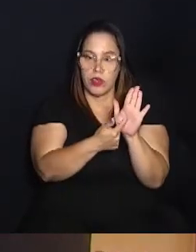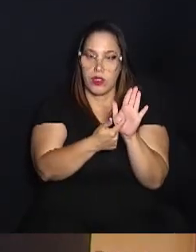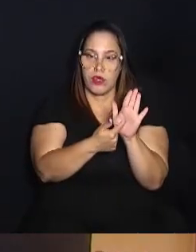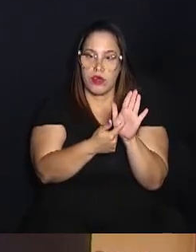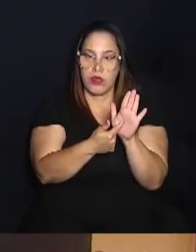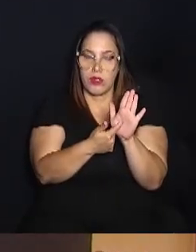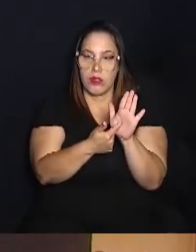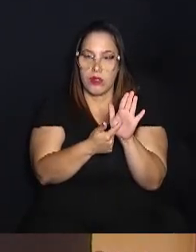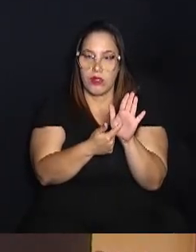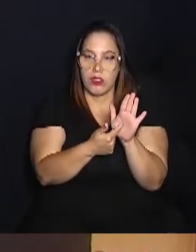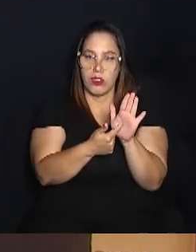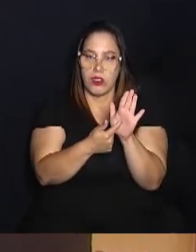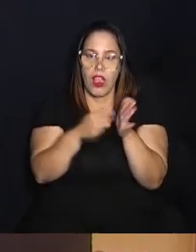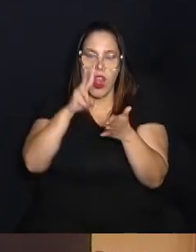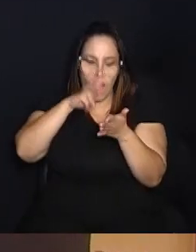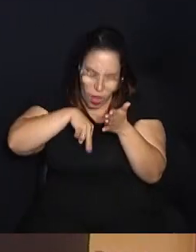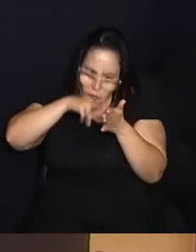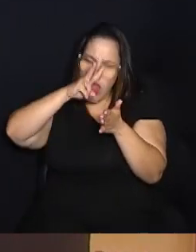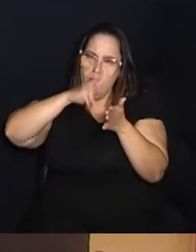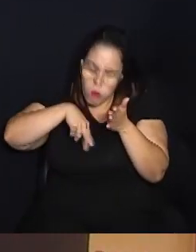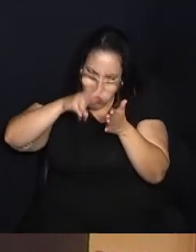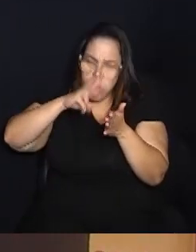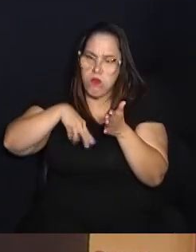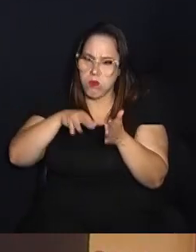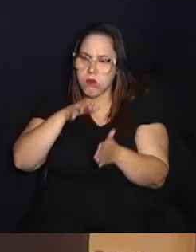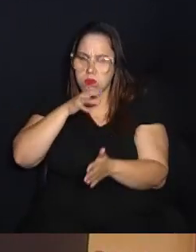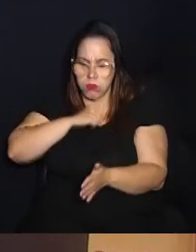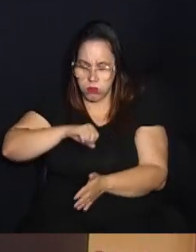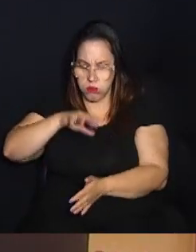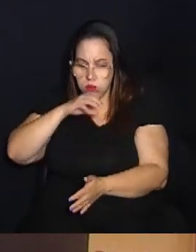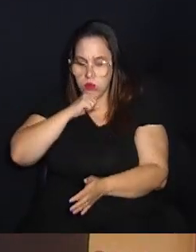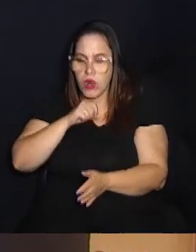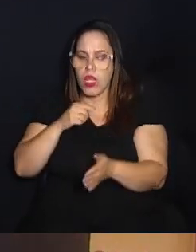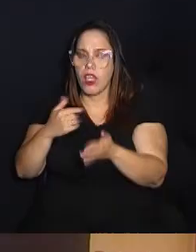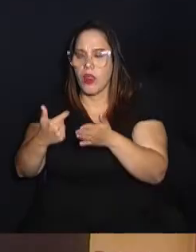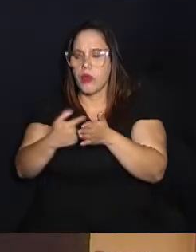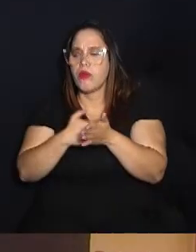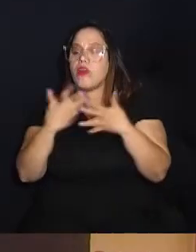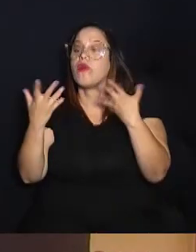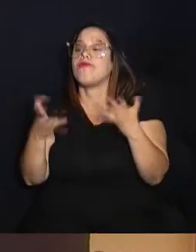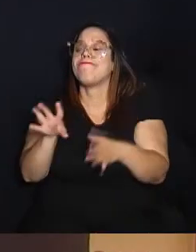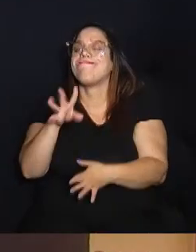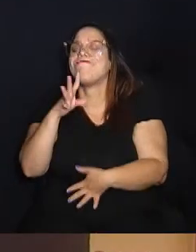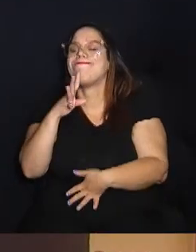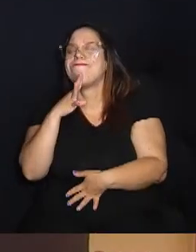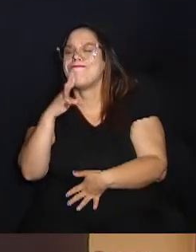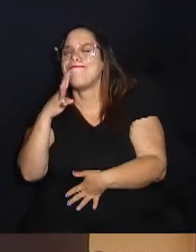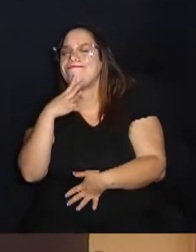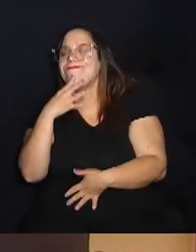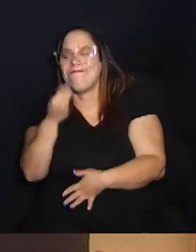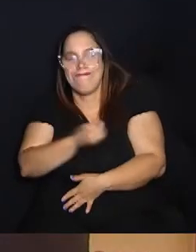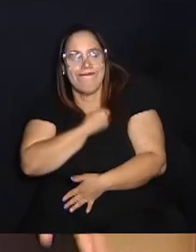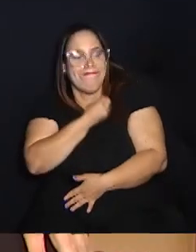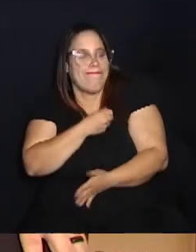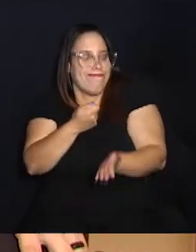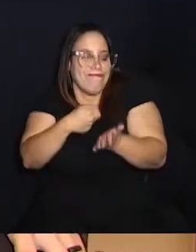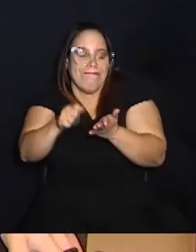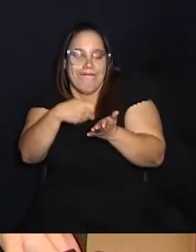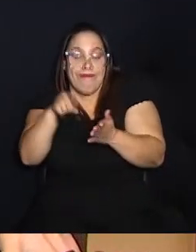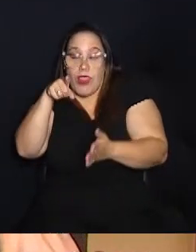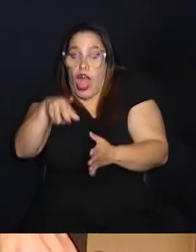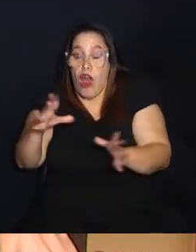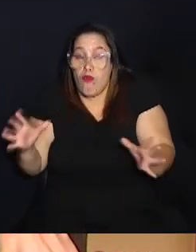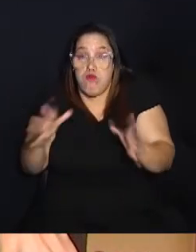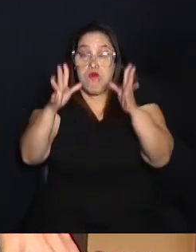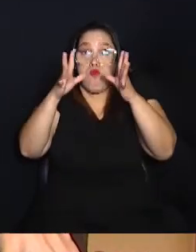livros, então leiam Paulo Freire e se permitam conhecer a vida e a